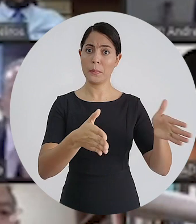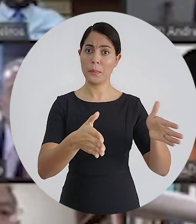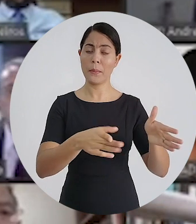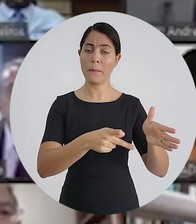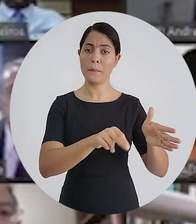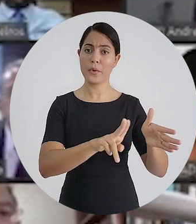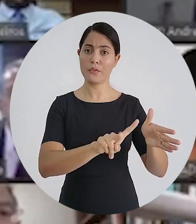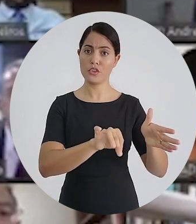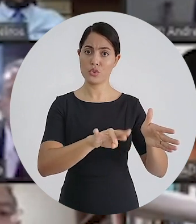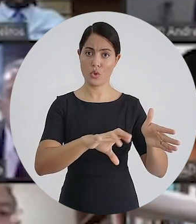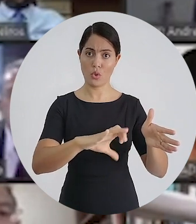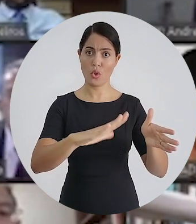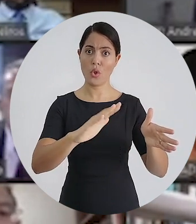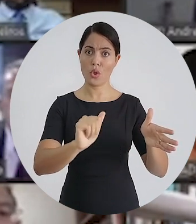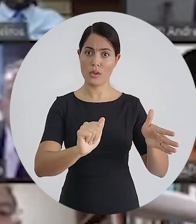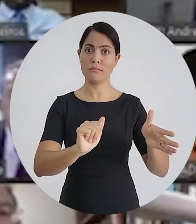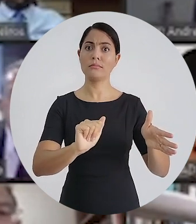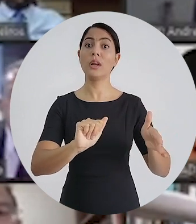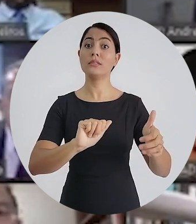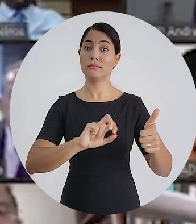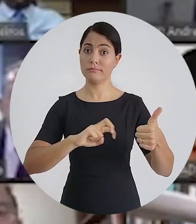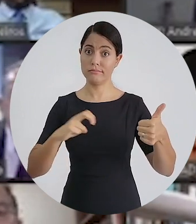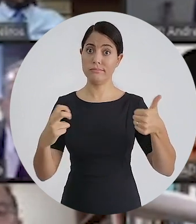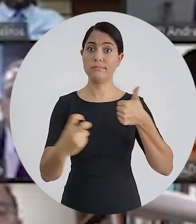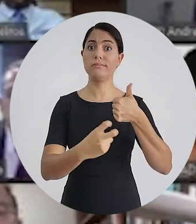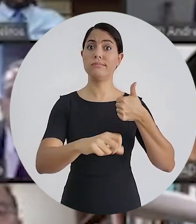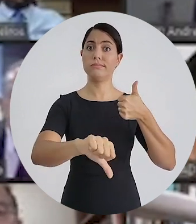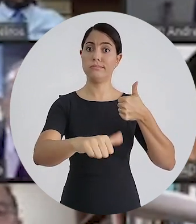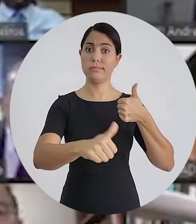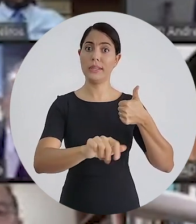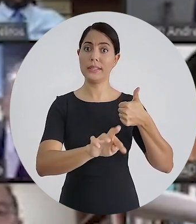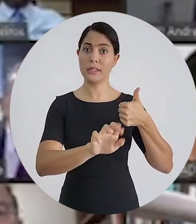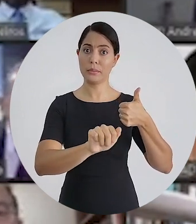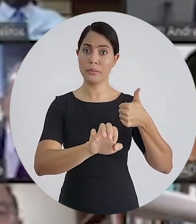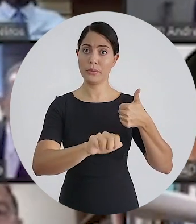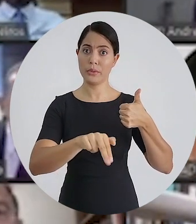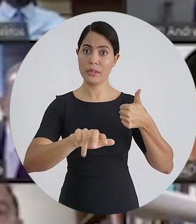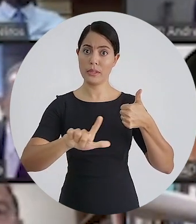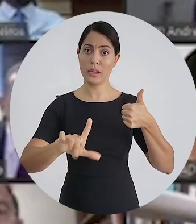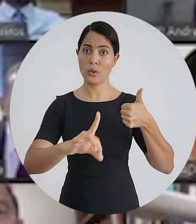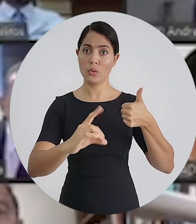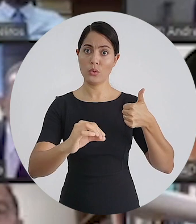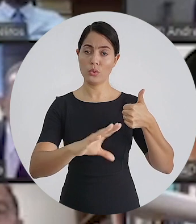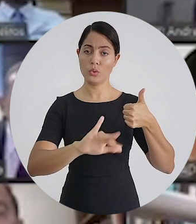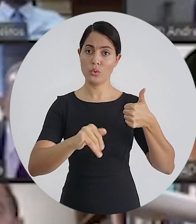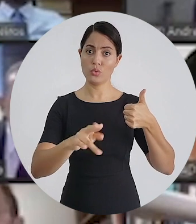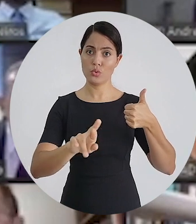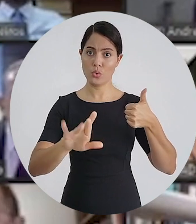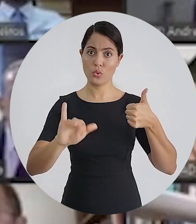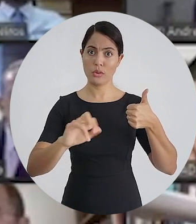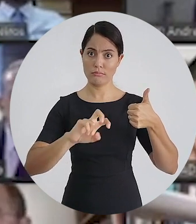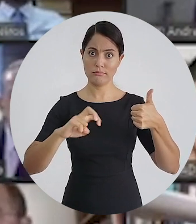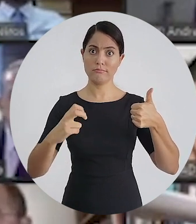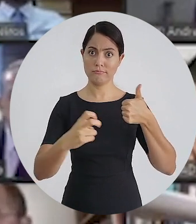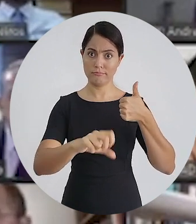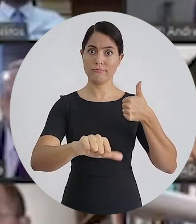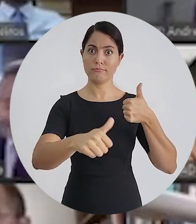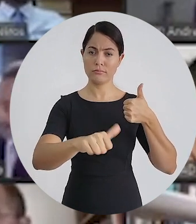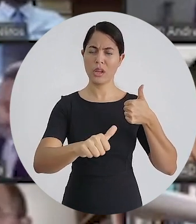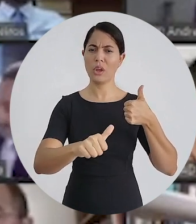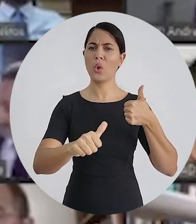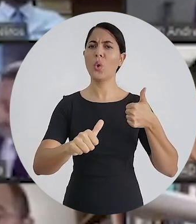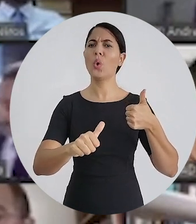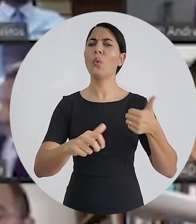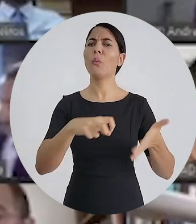privativa de liberdade, quando fixada no âmbito do tribunal do júri em patamar igual ou superior a 15 anos. Copio